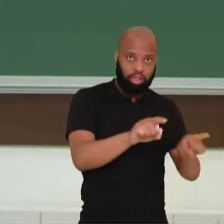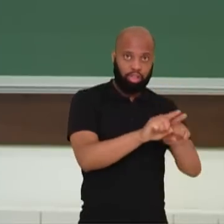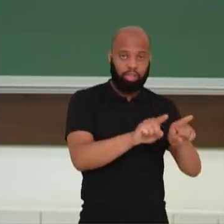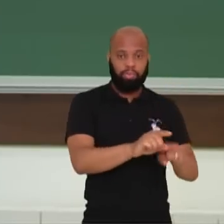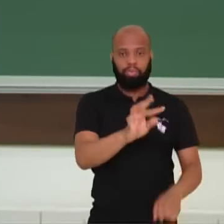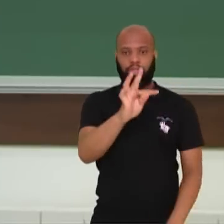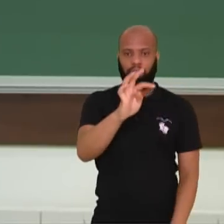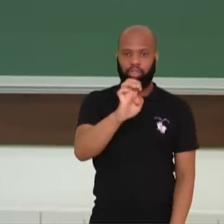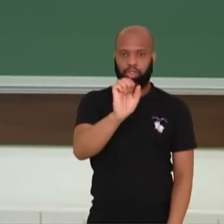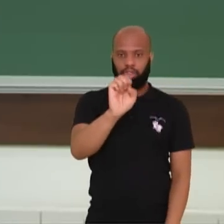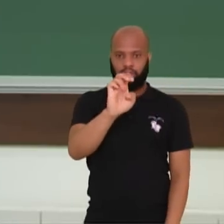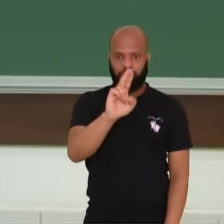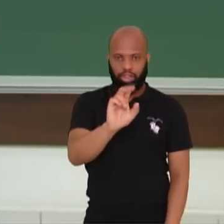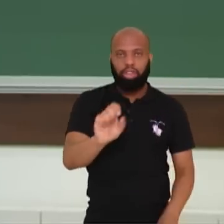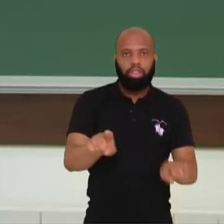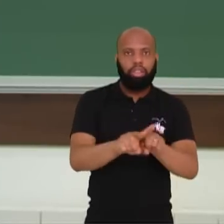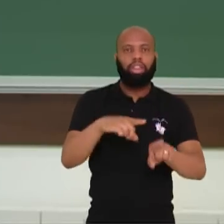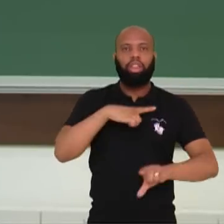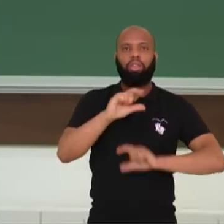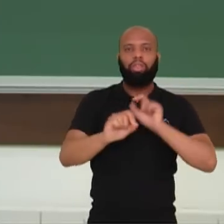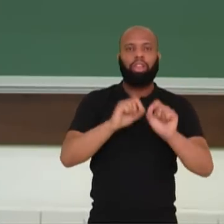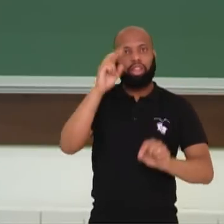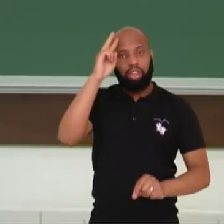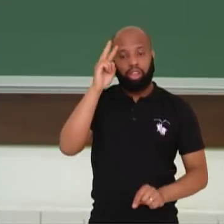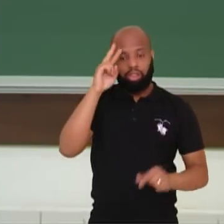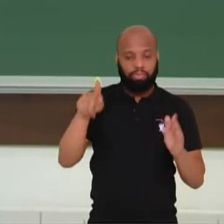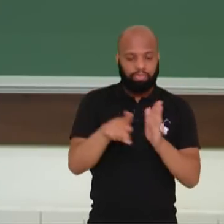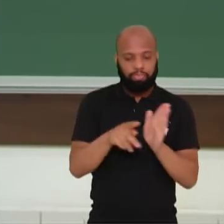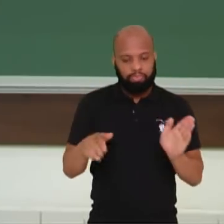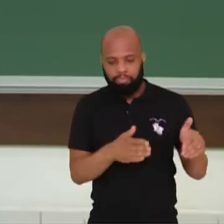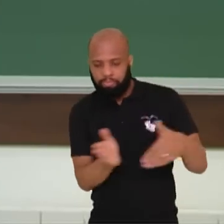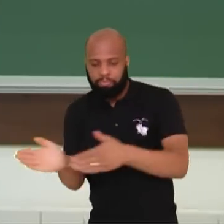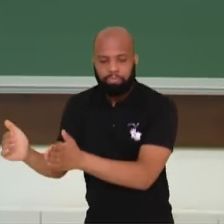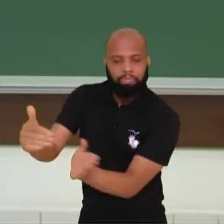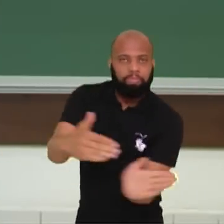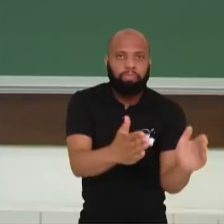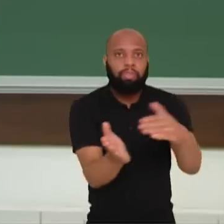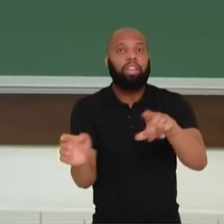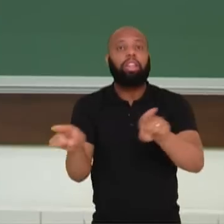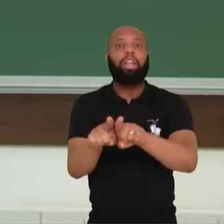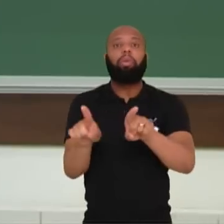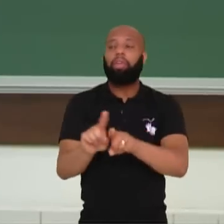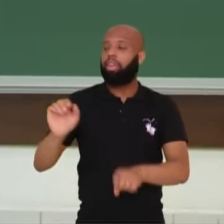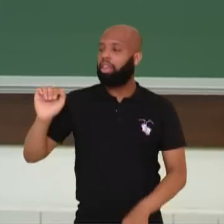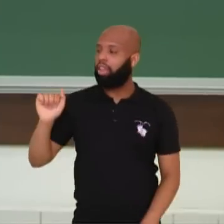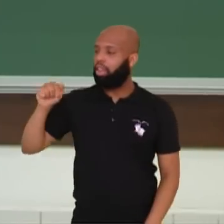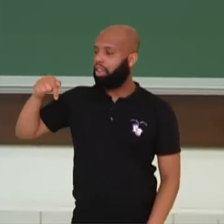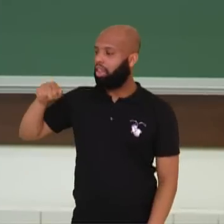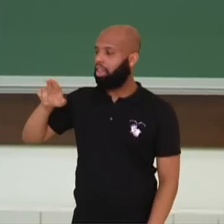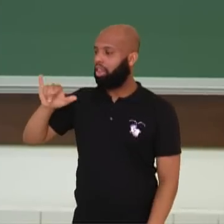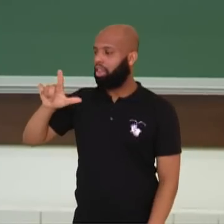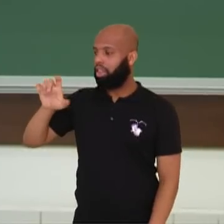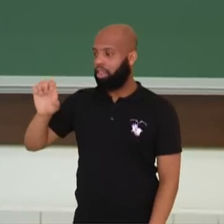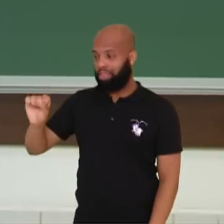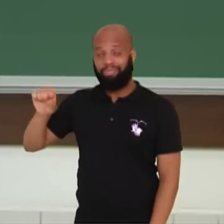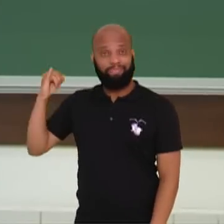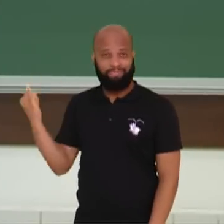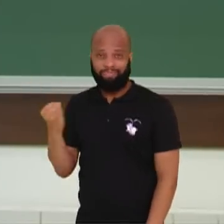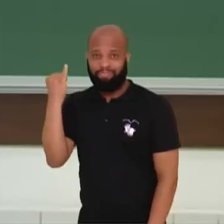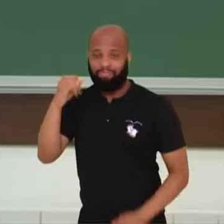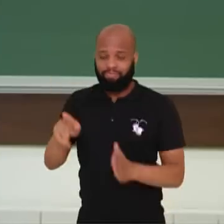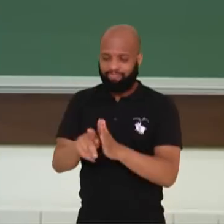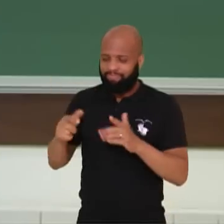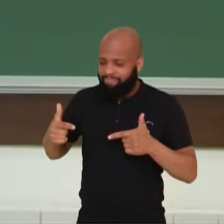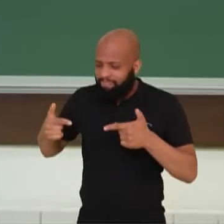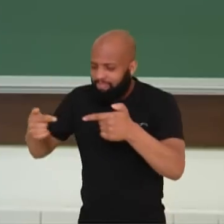e a história do labirinto e do Minotauro, né? E o herói Aquiles, que foi importante na Guerra de Troia. Guerra de Troia, o professor lembra que nós